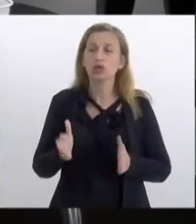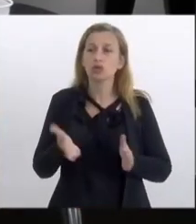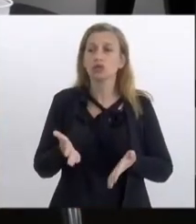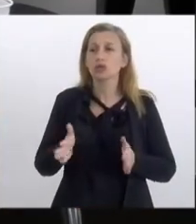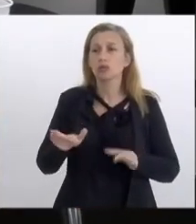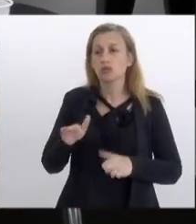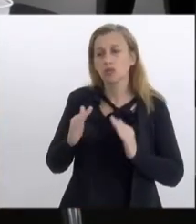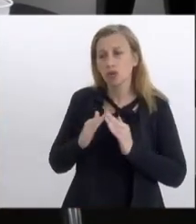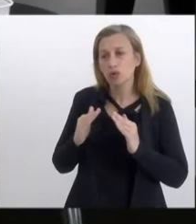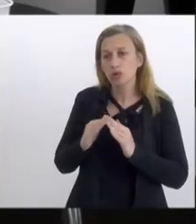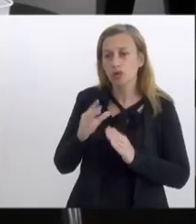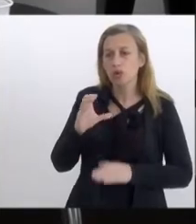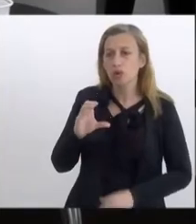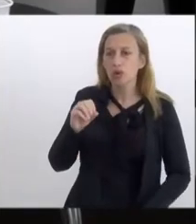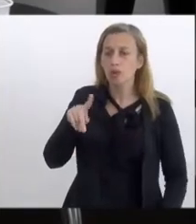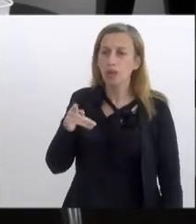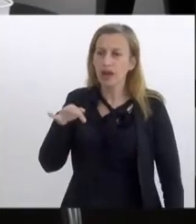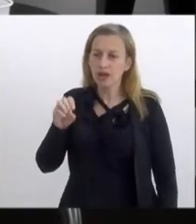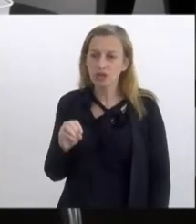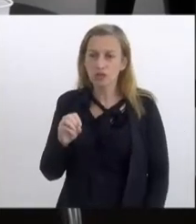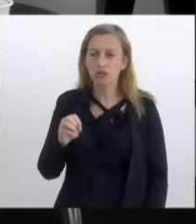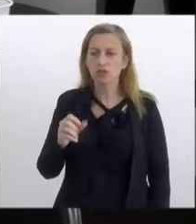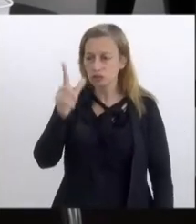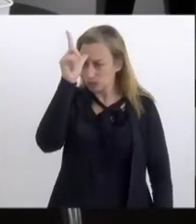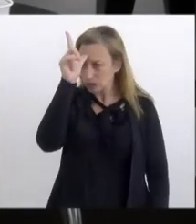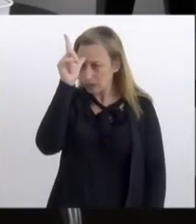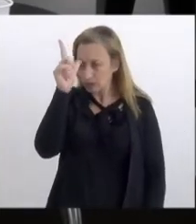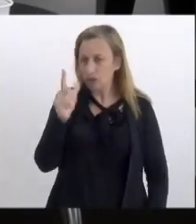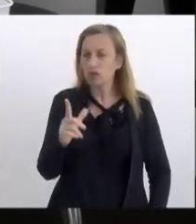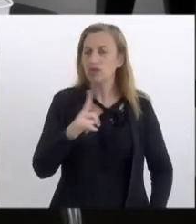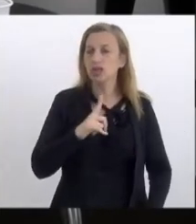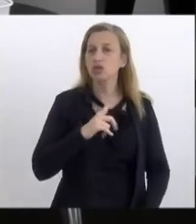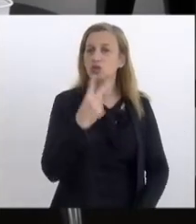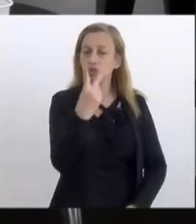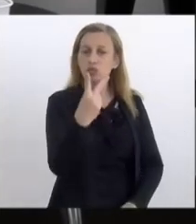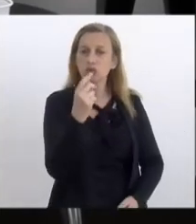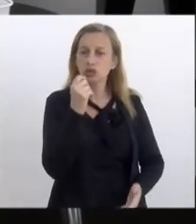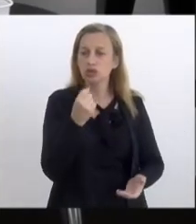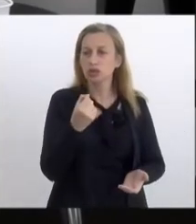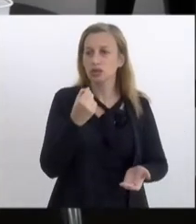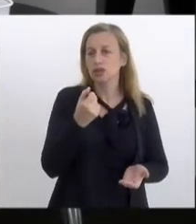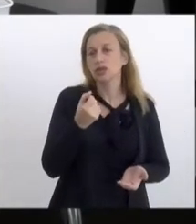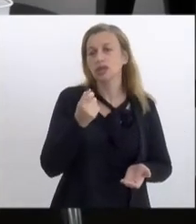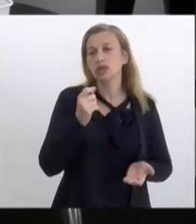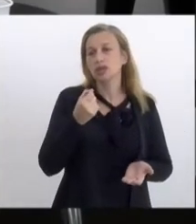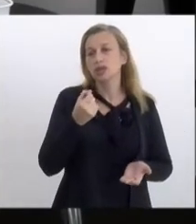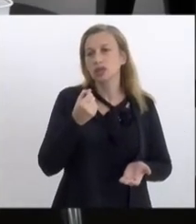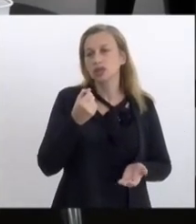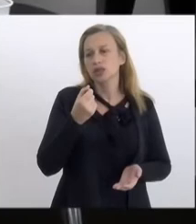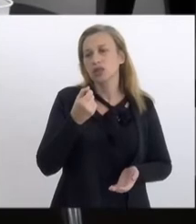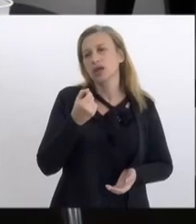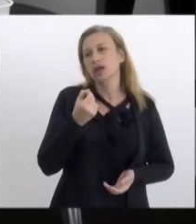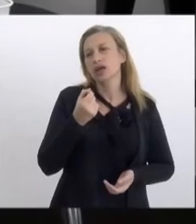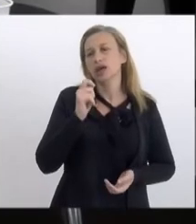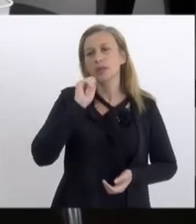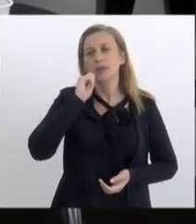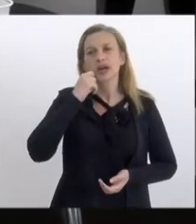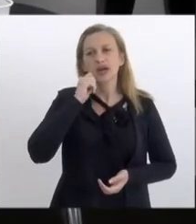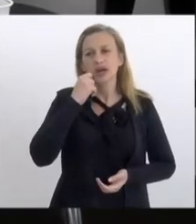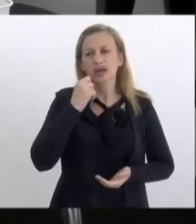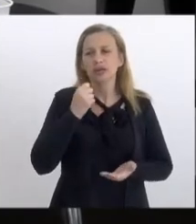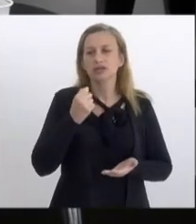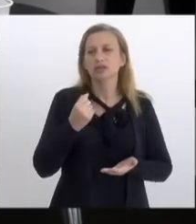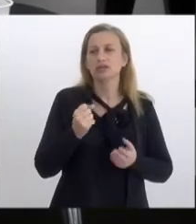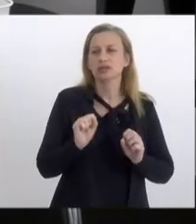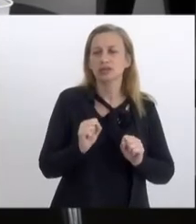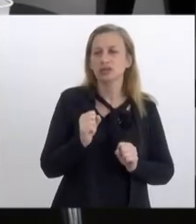Alemão, né? Eu tenho duas padarias, tenho uma família, tenho uma esposa linda, quatro filhos, e toco a minha vida. E faz